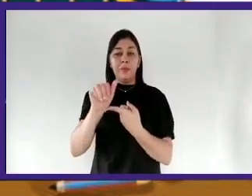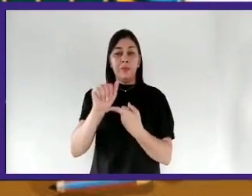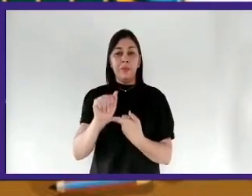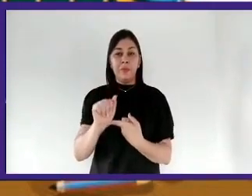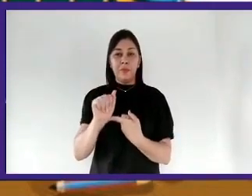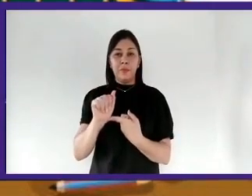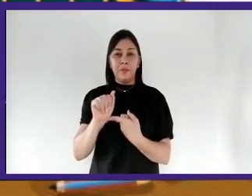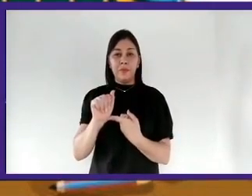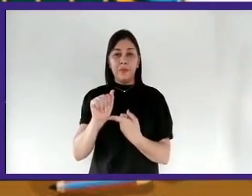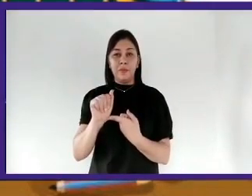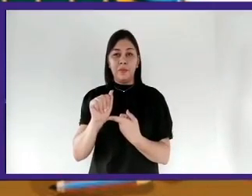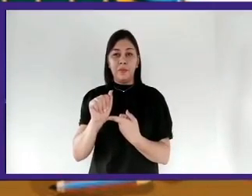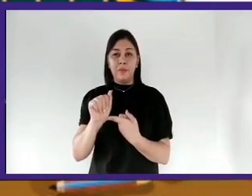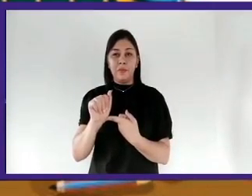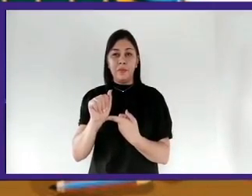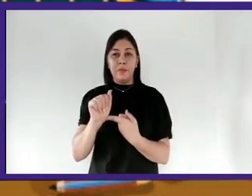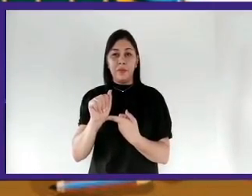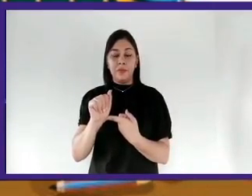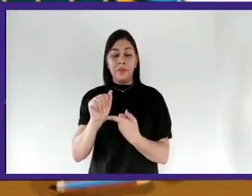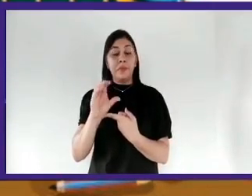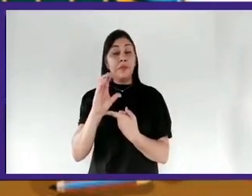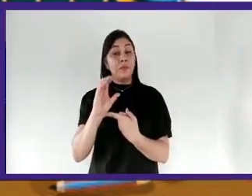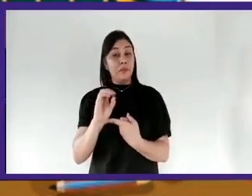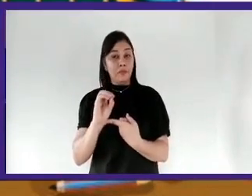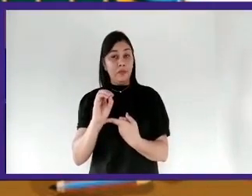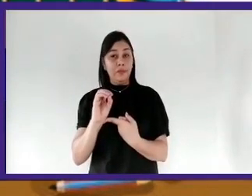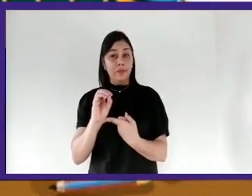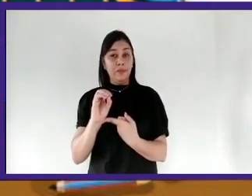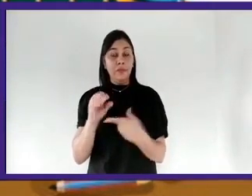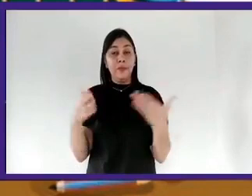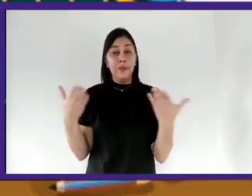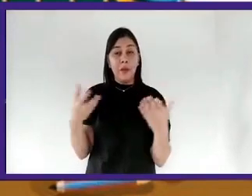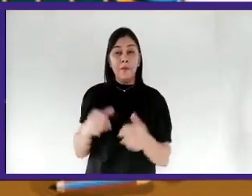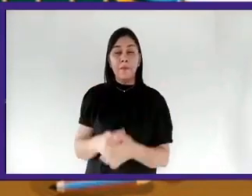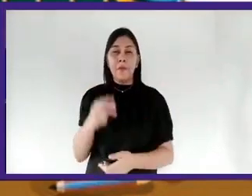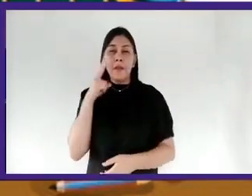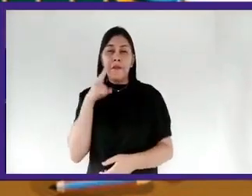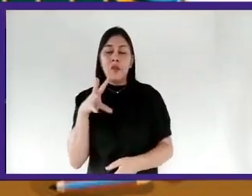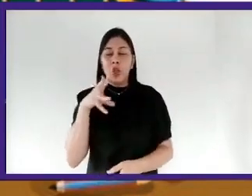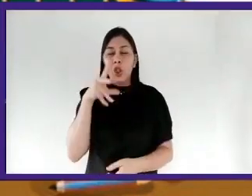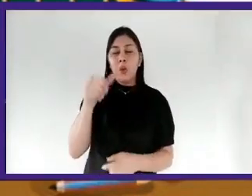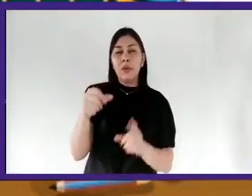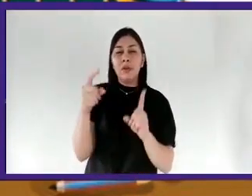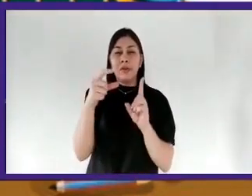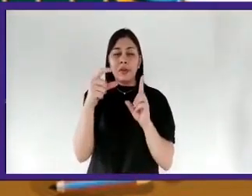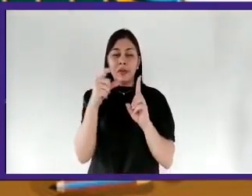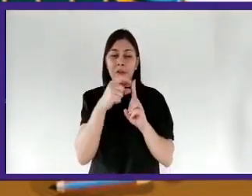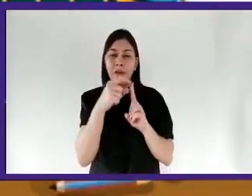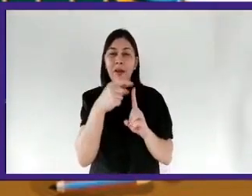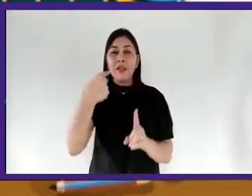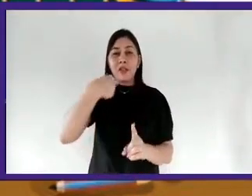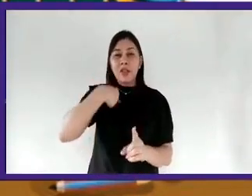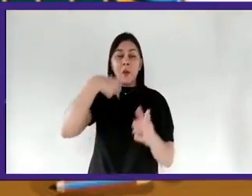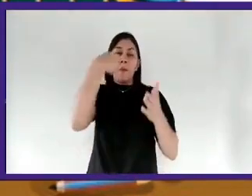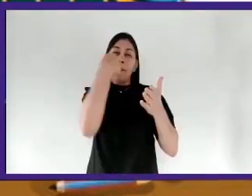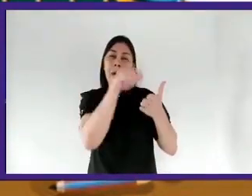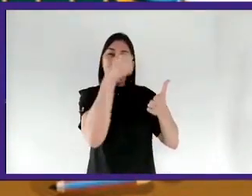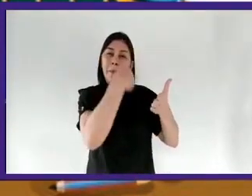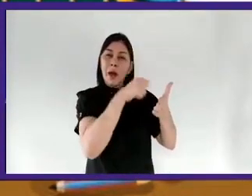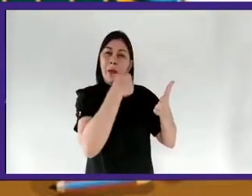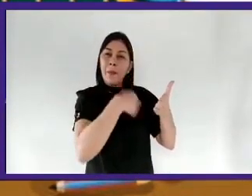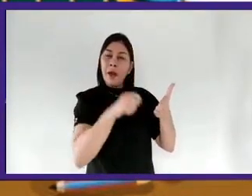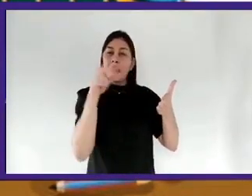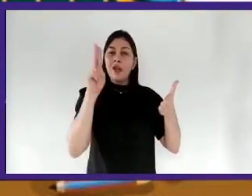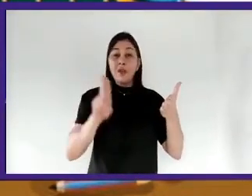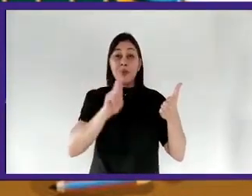A e O. Então, estão vendo que em todas as palavras que eu escrevi,